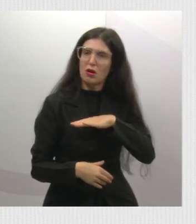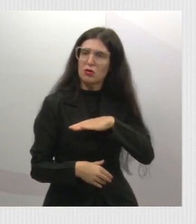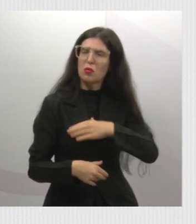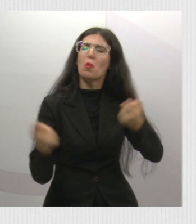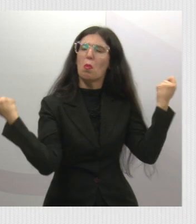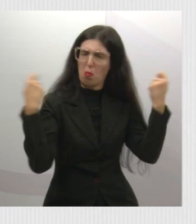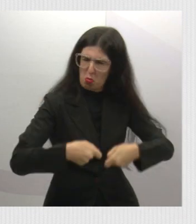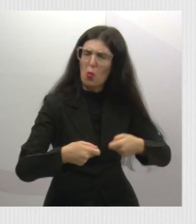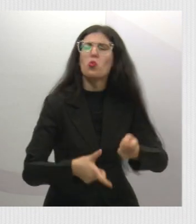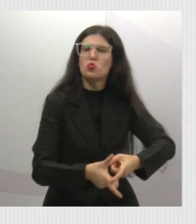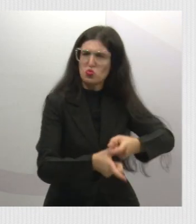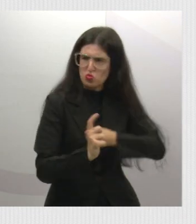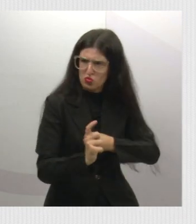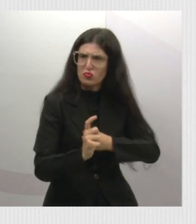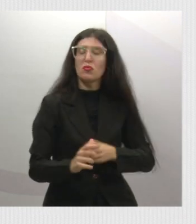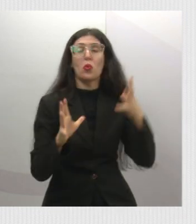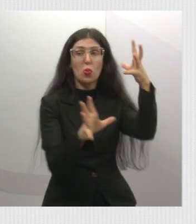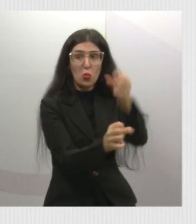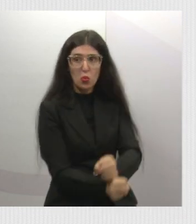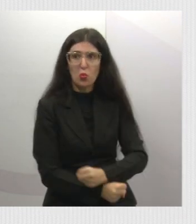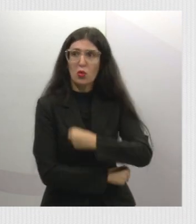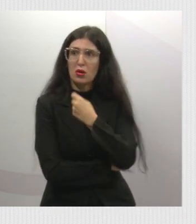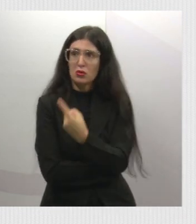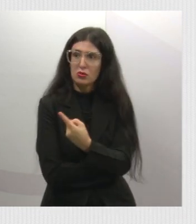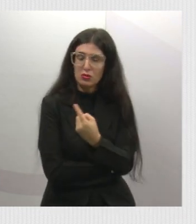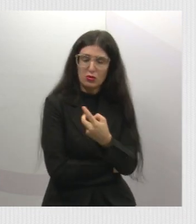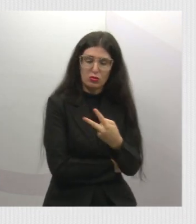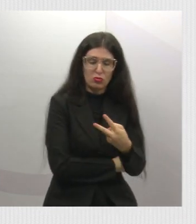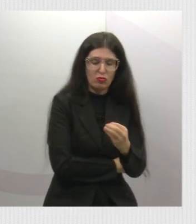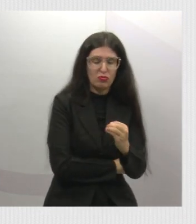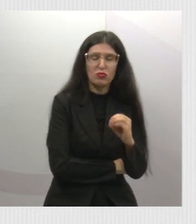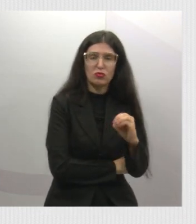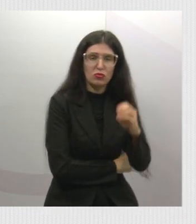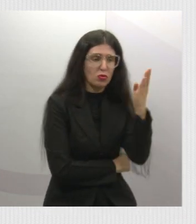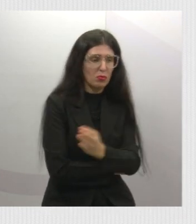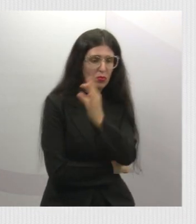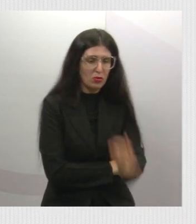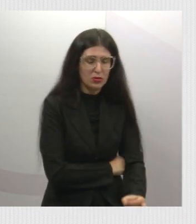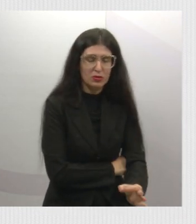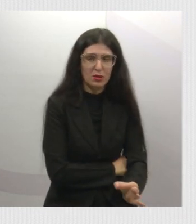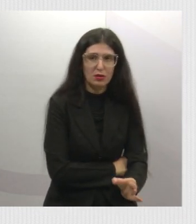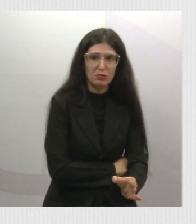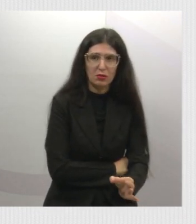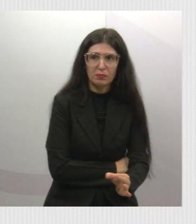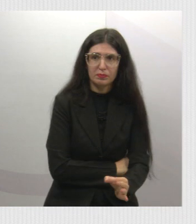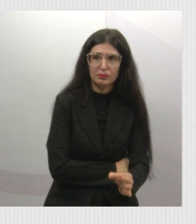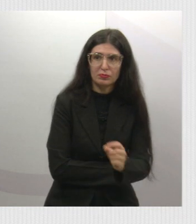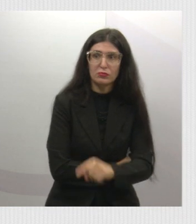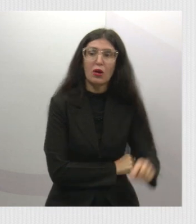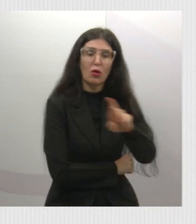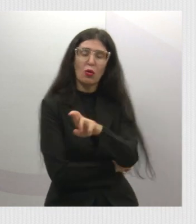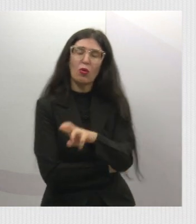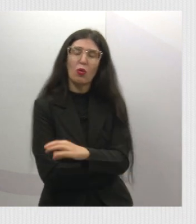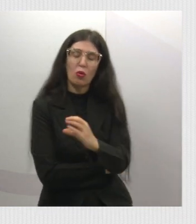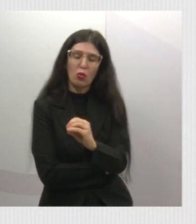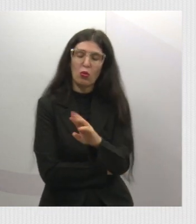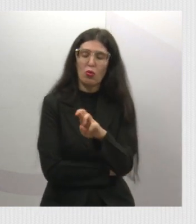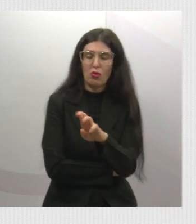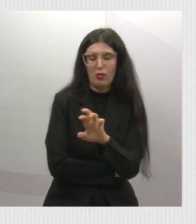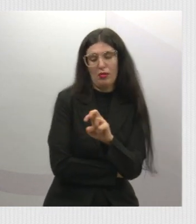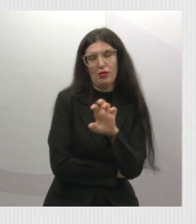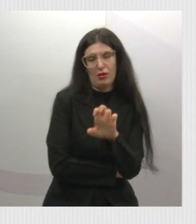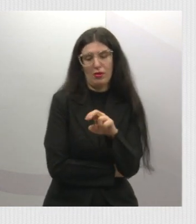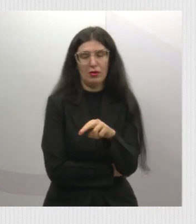de dívida era um total de 120% sobre a receita corrente líquida. Como o